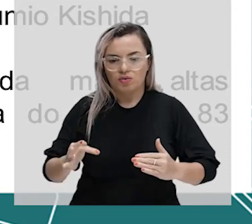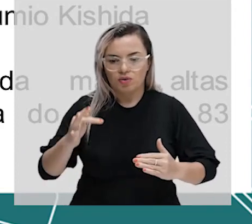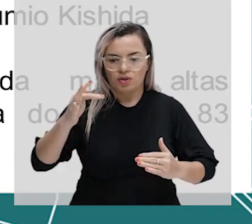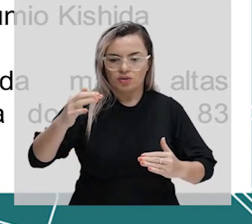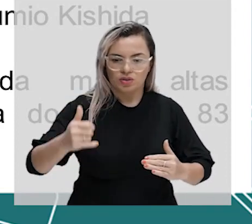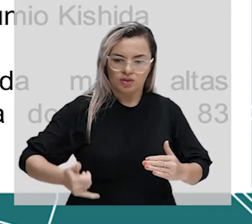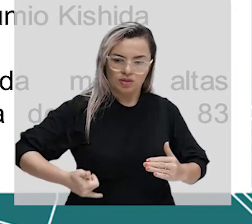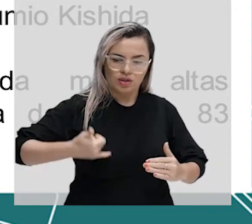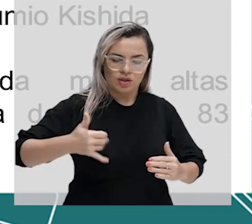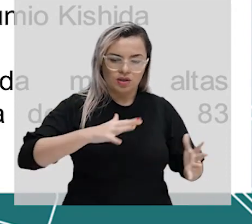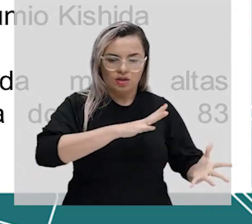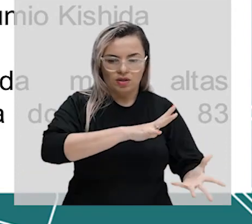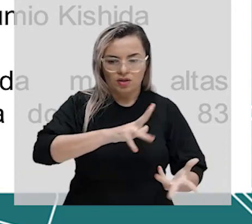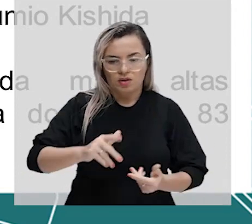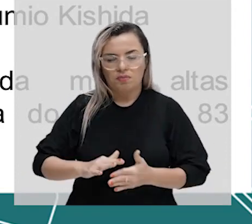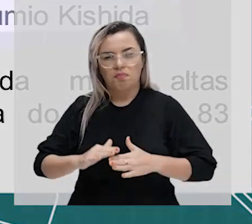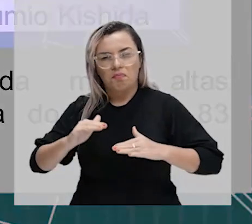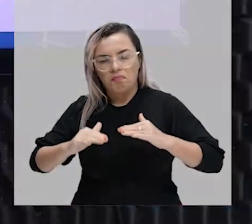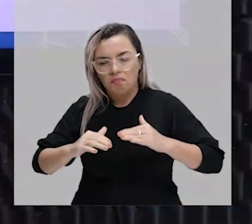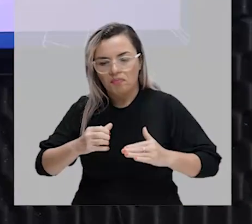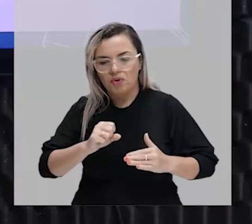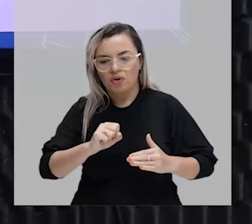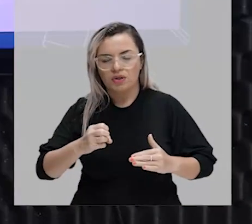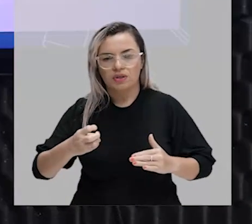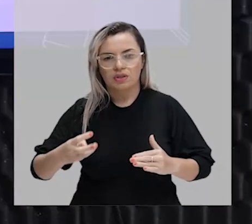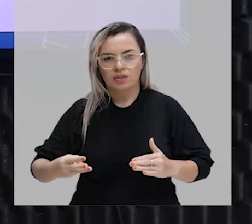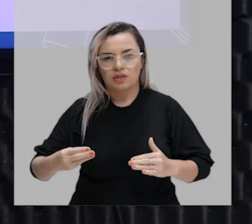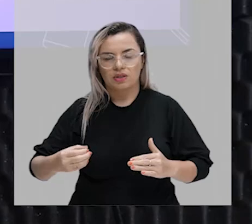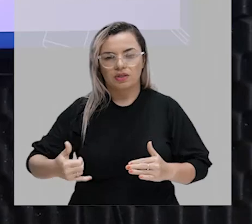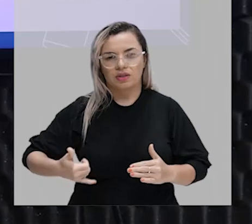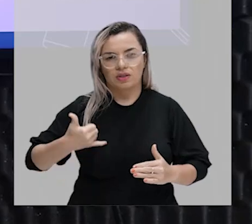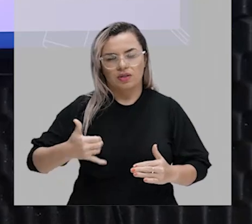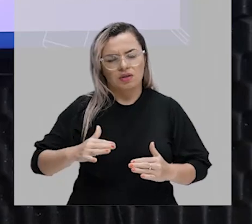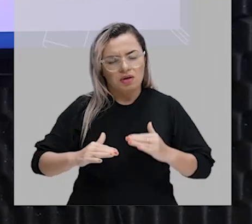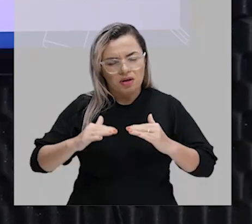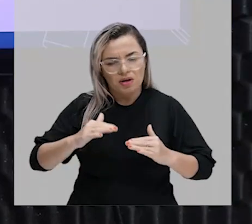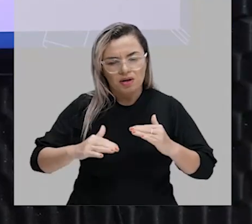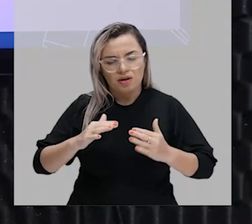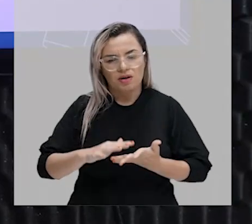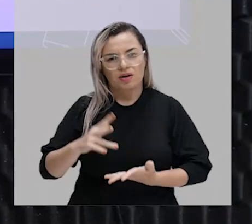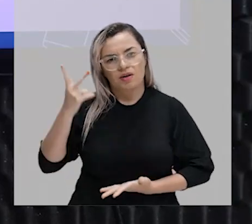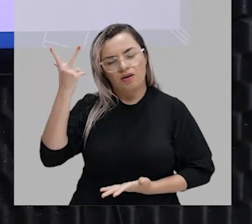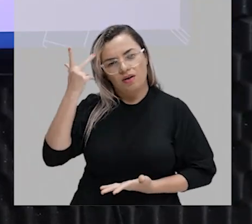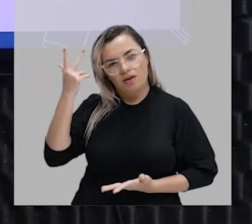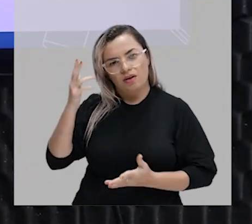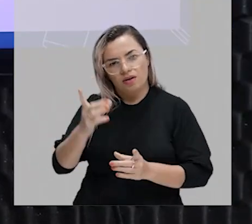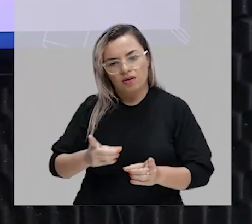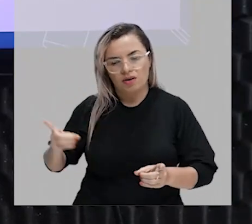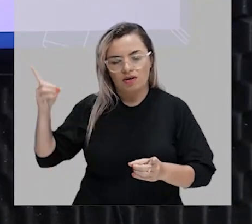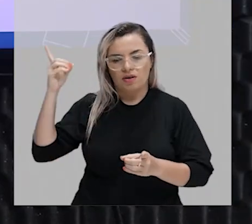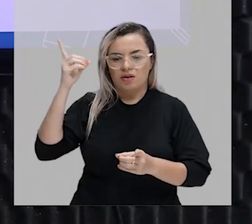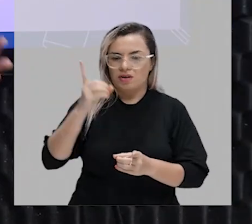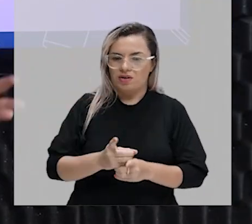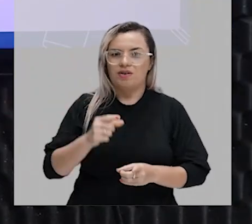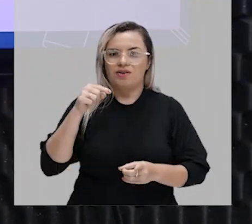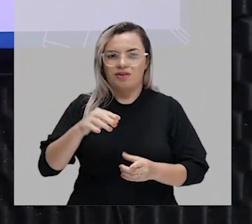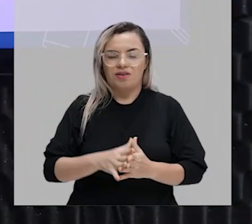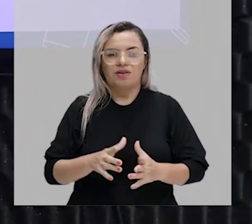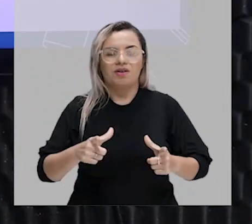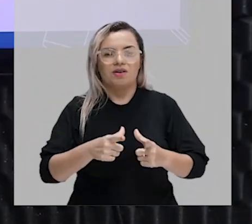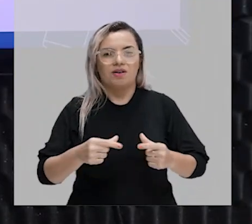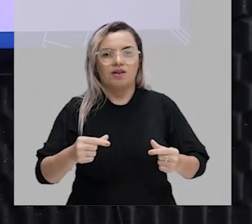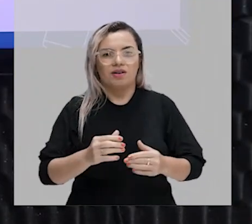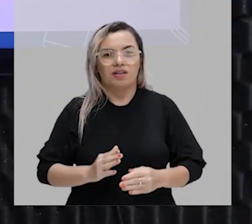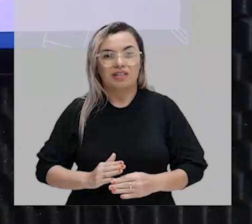do mundo, tá certo? Média, 83 anos. Ah, Marcos, isso é uma média, mas é normal você encontrar pessoas no Japão que passem dos 90 anos de